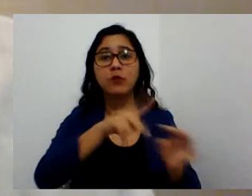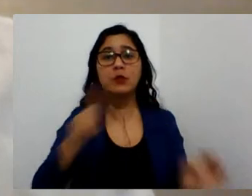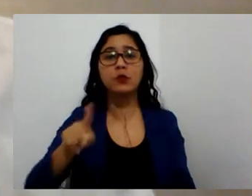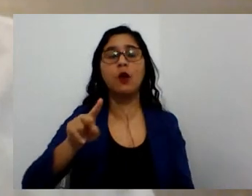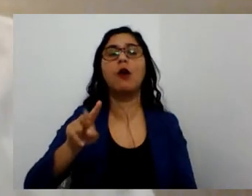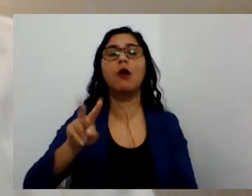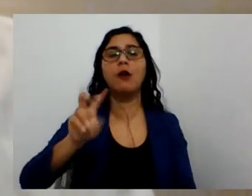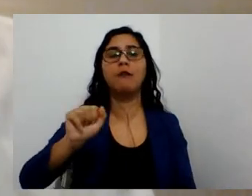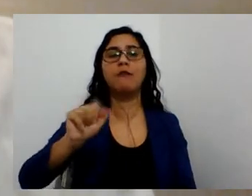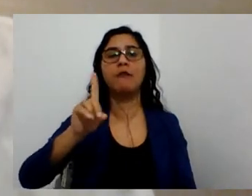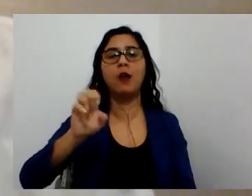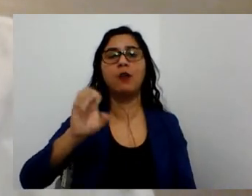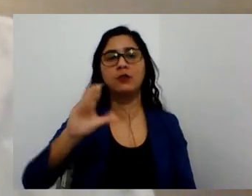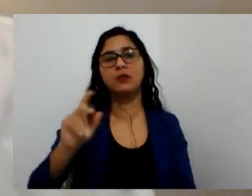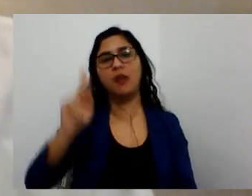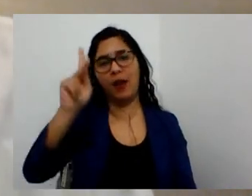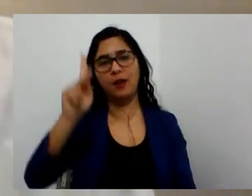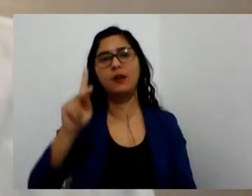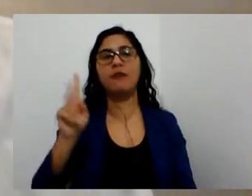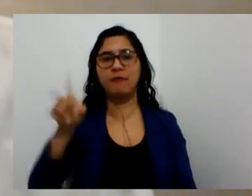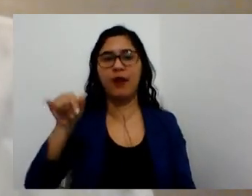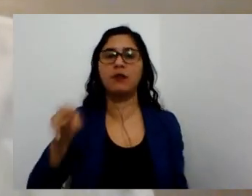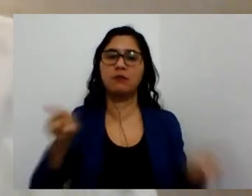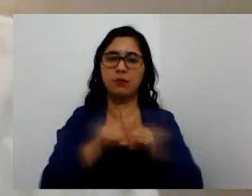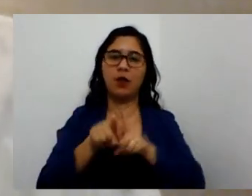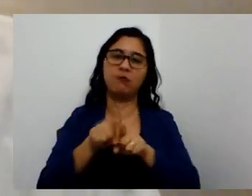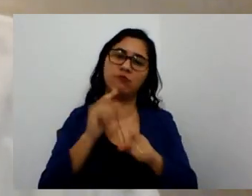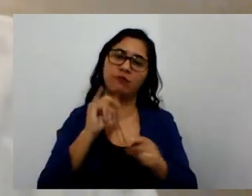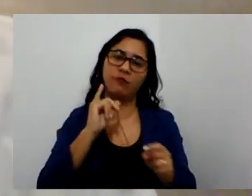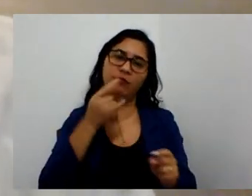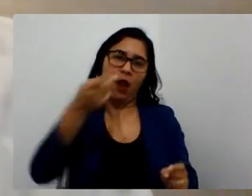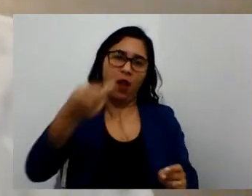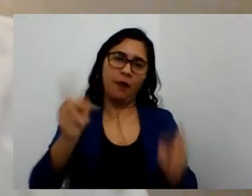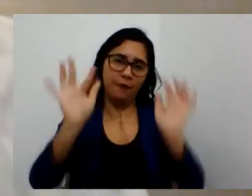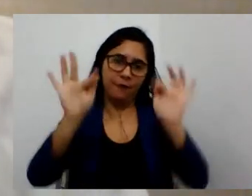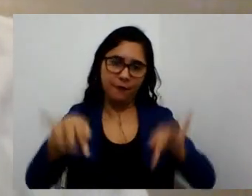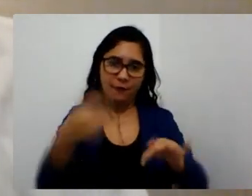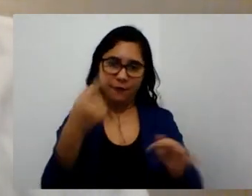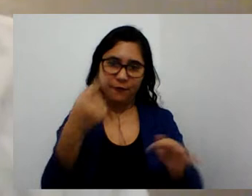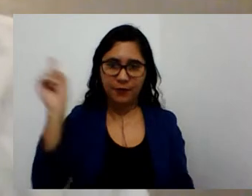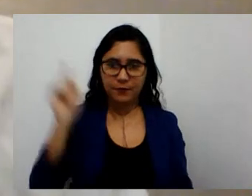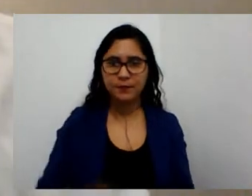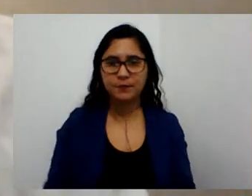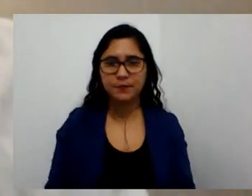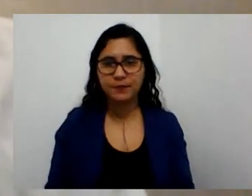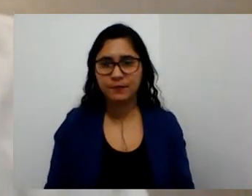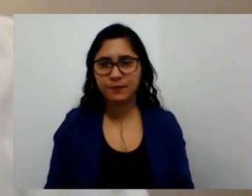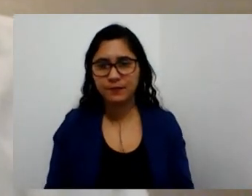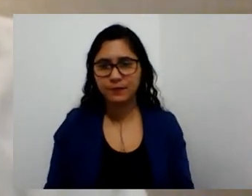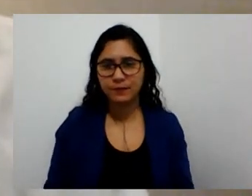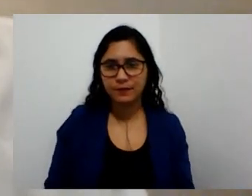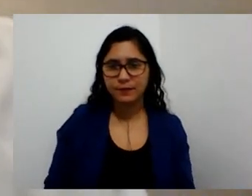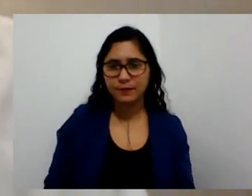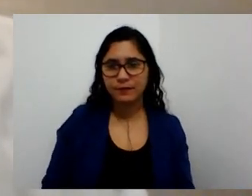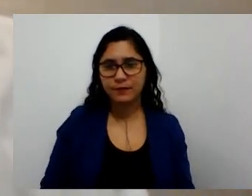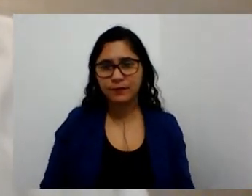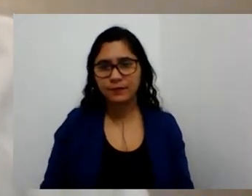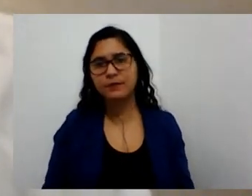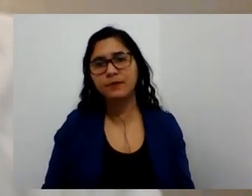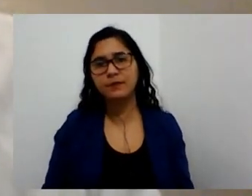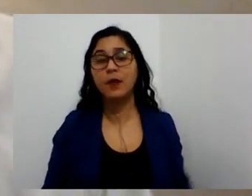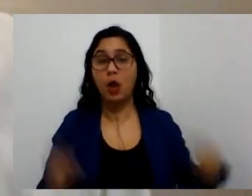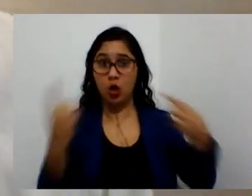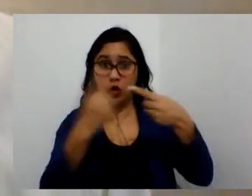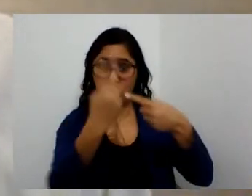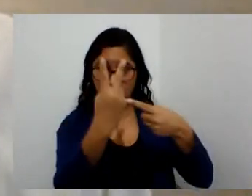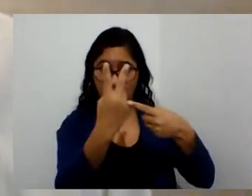fazer sua fala final. Então, as considerações finais, a ordem é 2, 1,